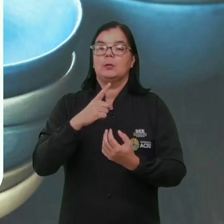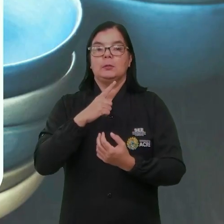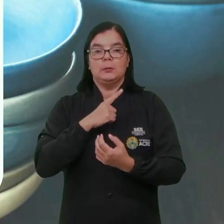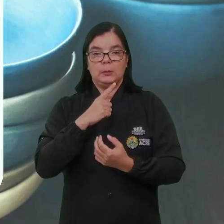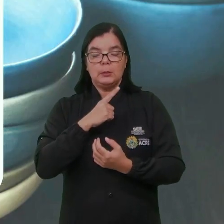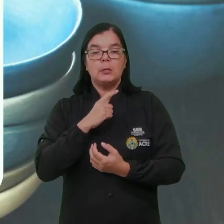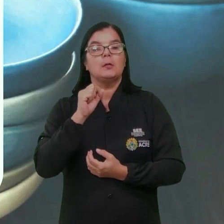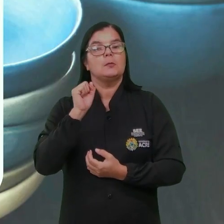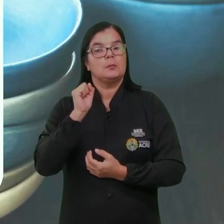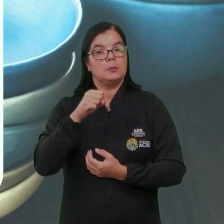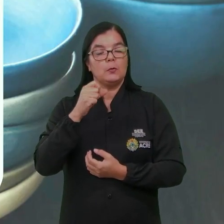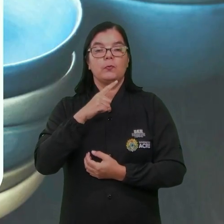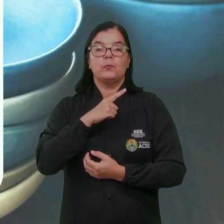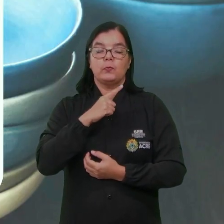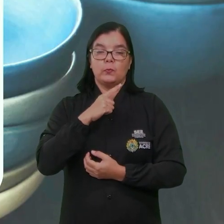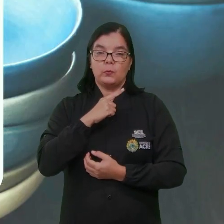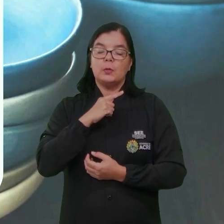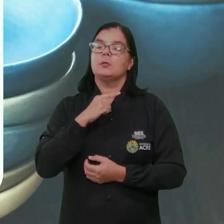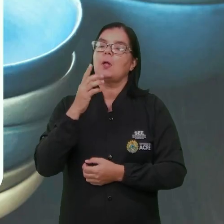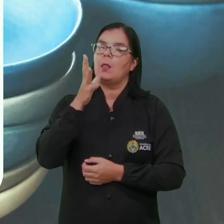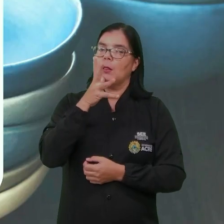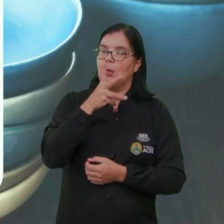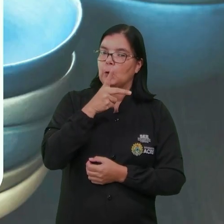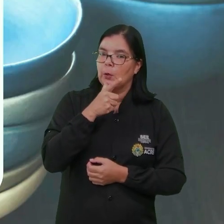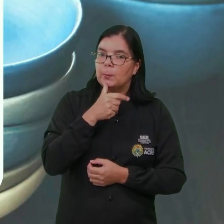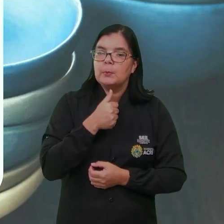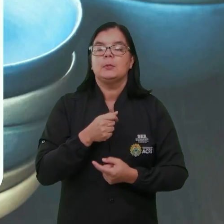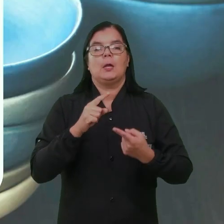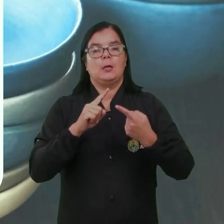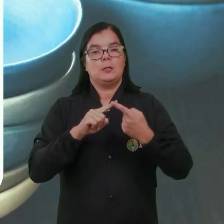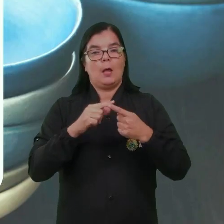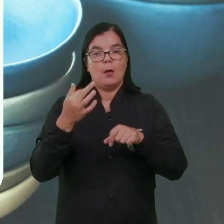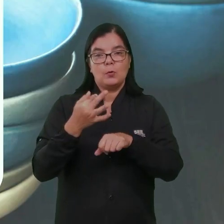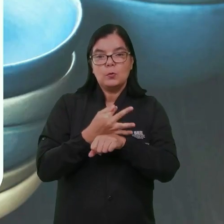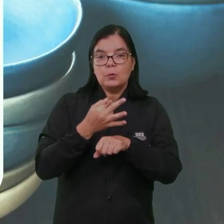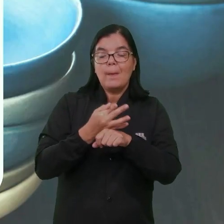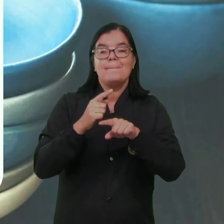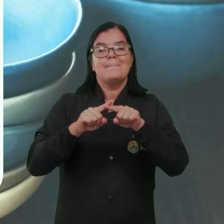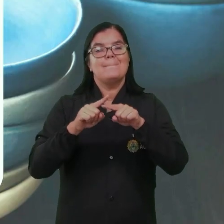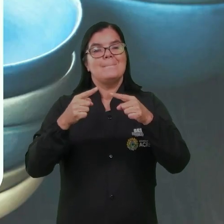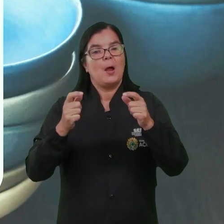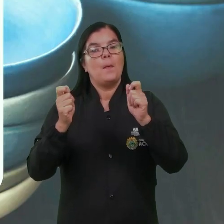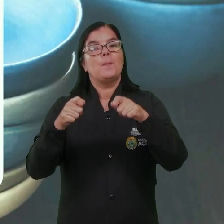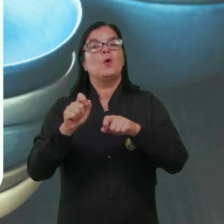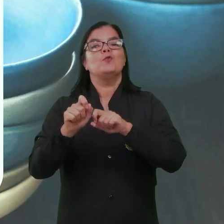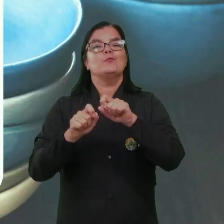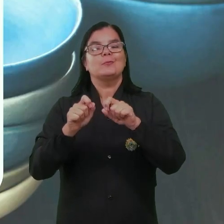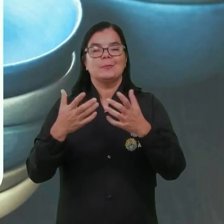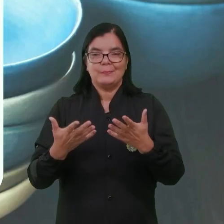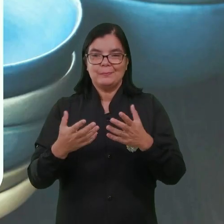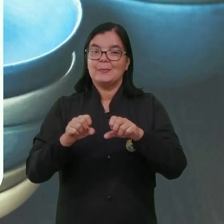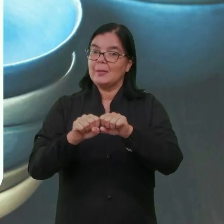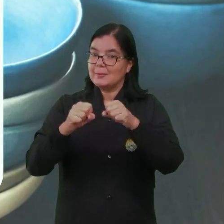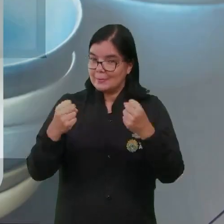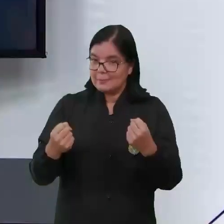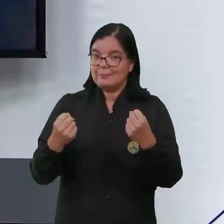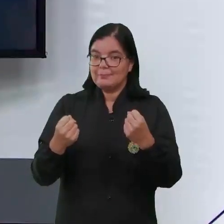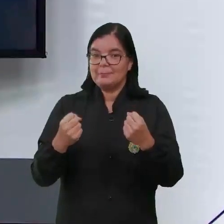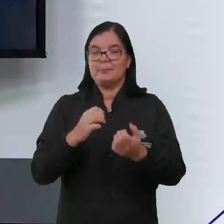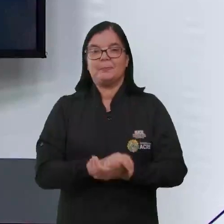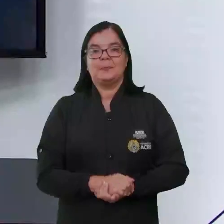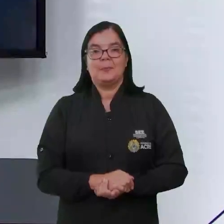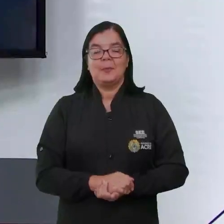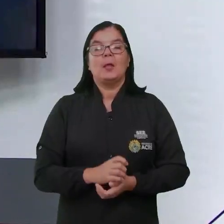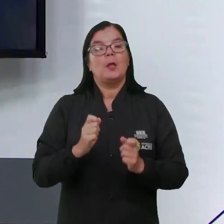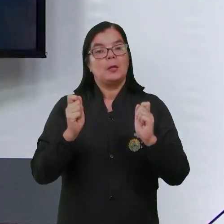falou, né, que elas vão ter essa questão da dureza, elas vão ter essa resistência, porém elas podem o quê, gente? Elas podem se quebrar. Né?